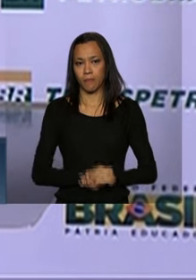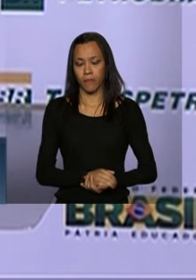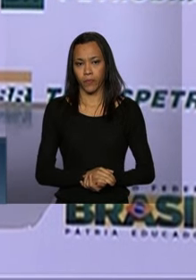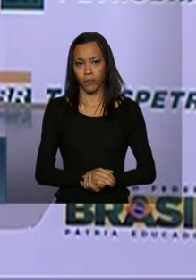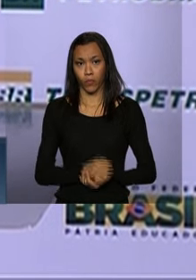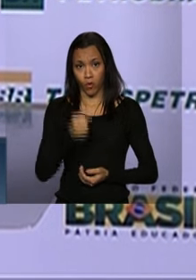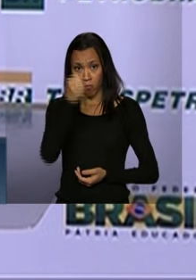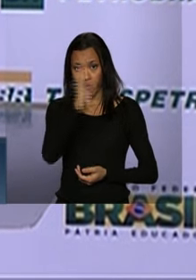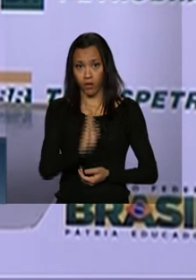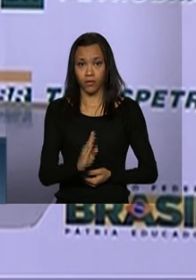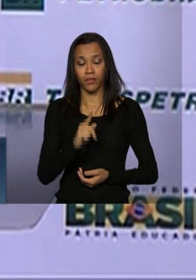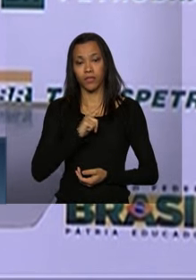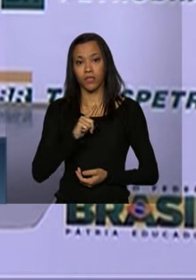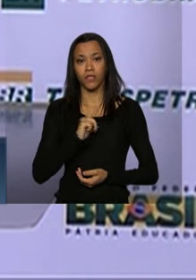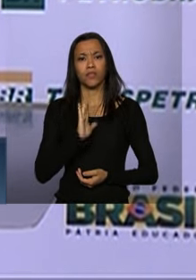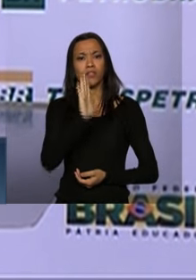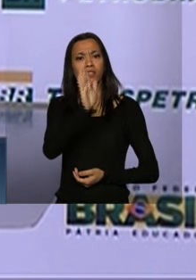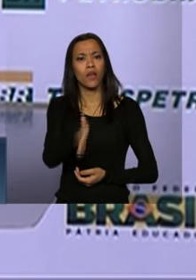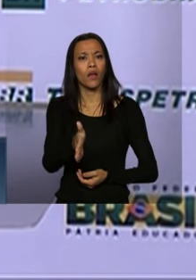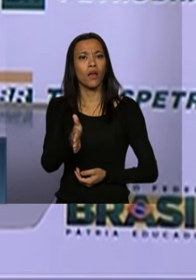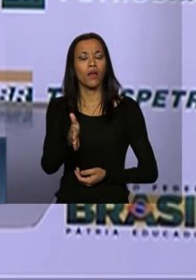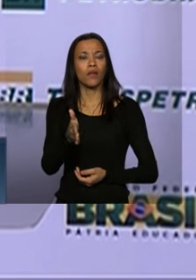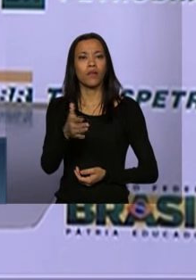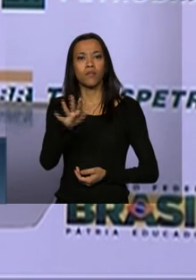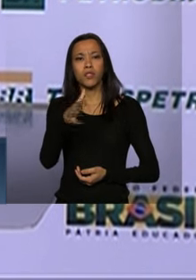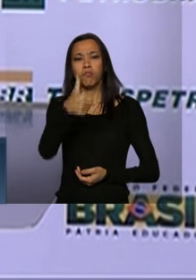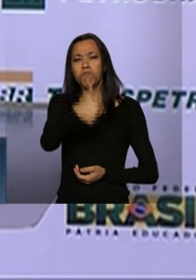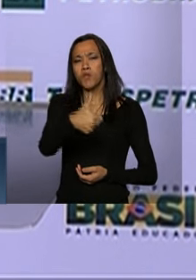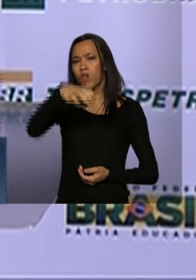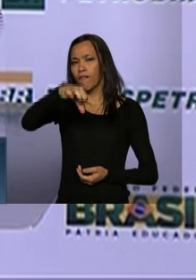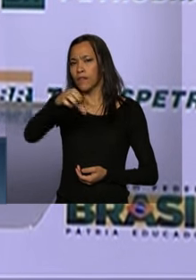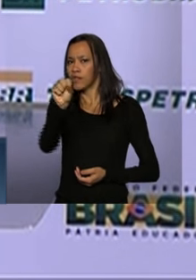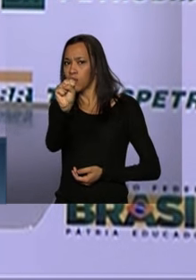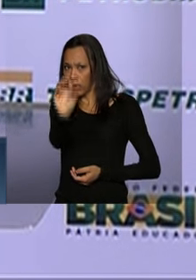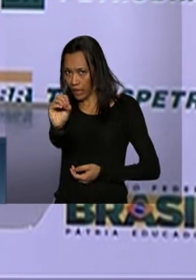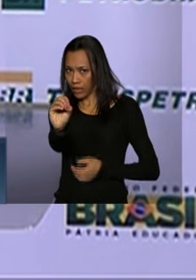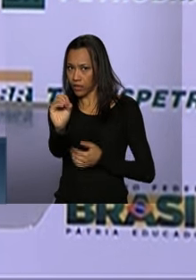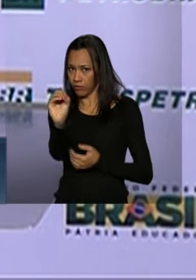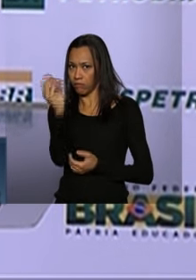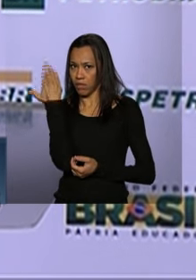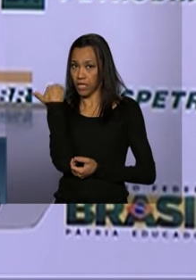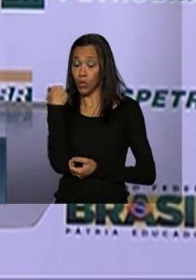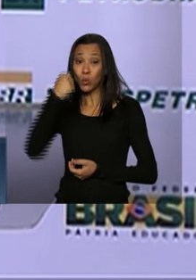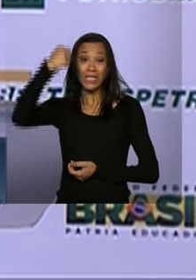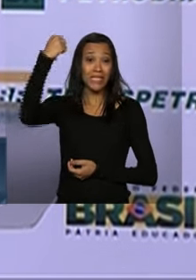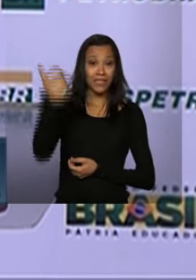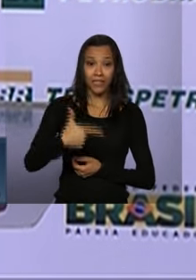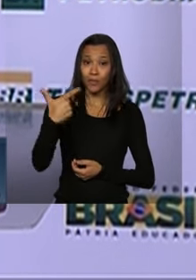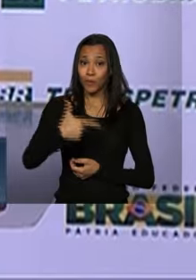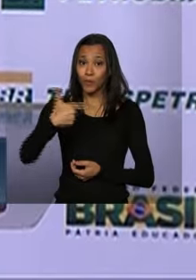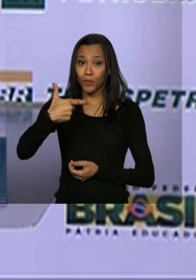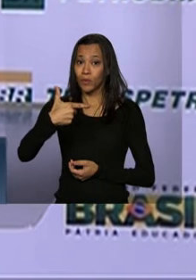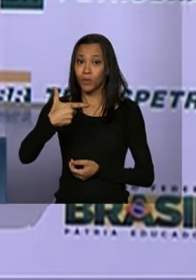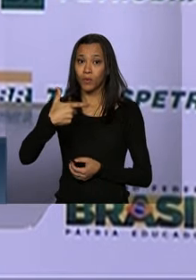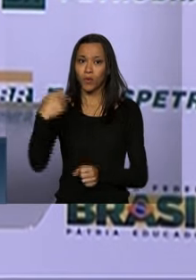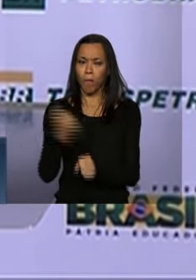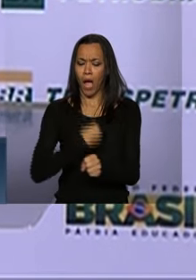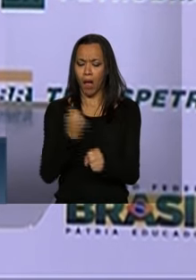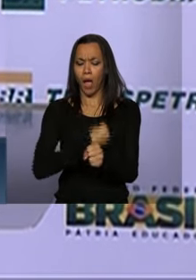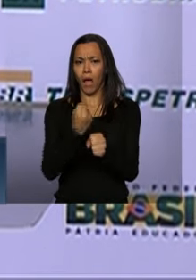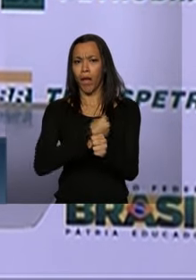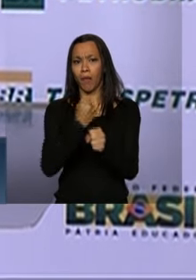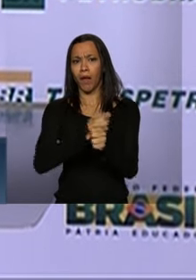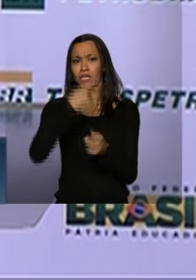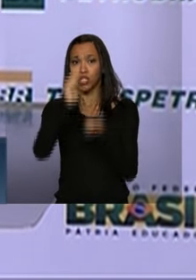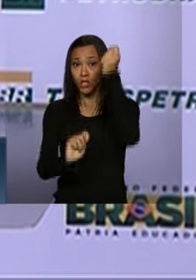O Brasil tinha sido, nos anos 80, o segundo maior produtor na área de